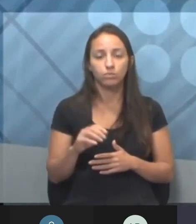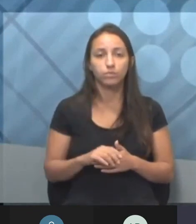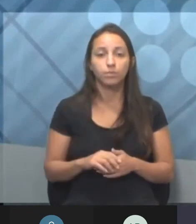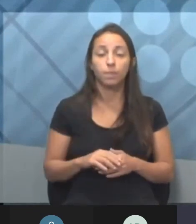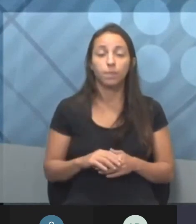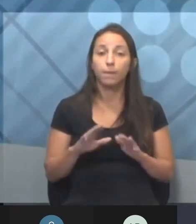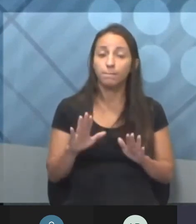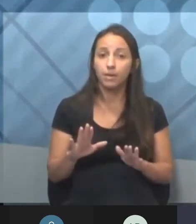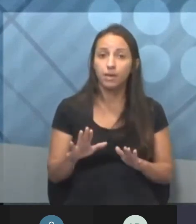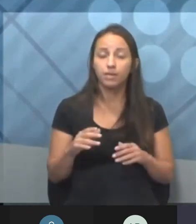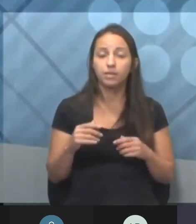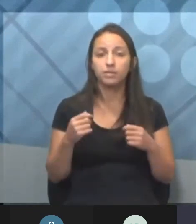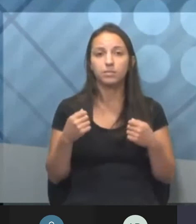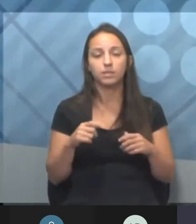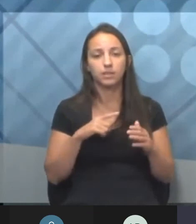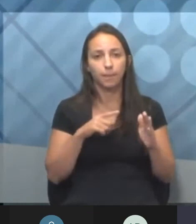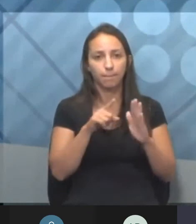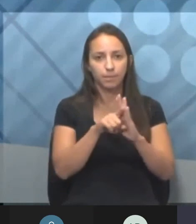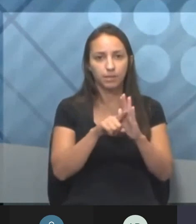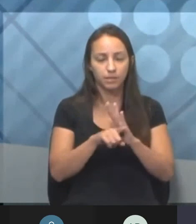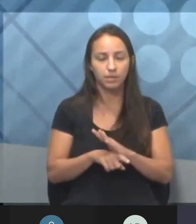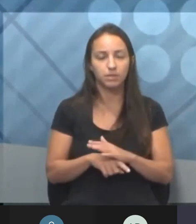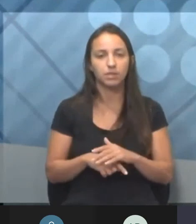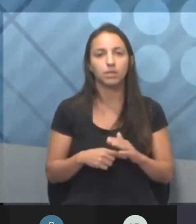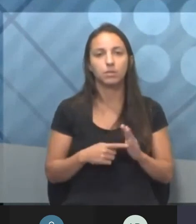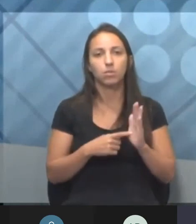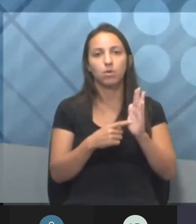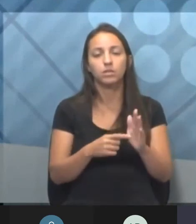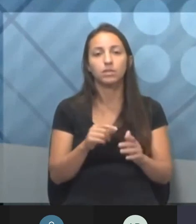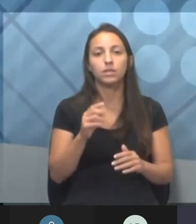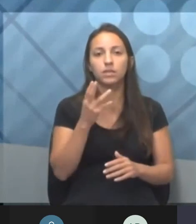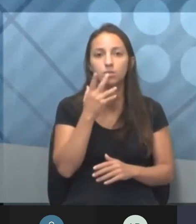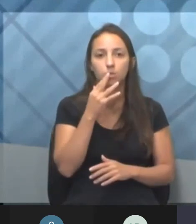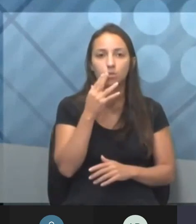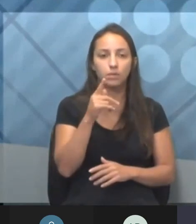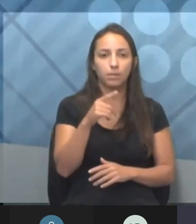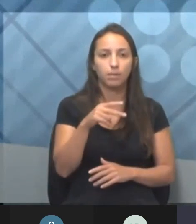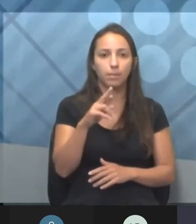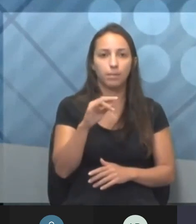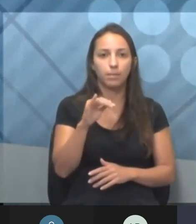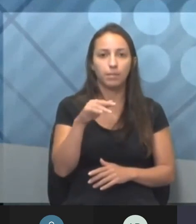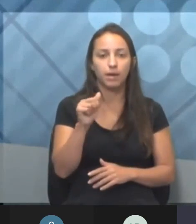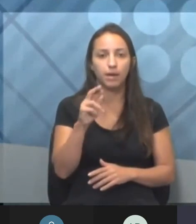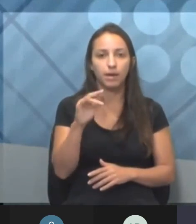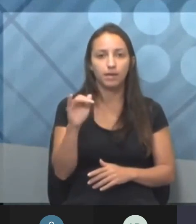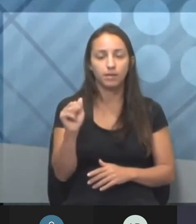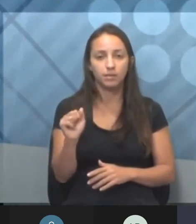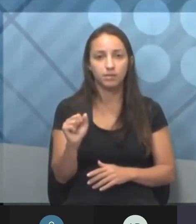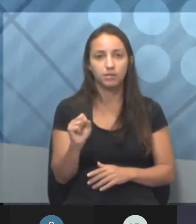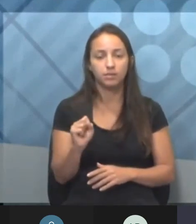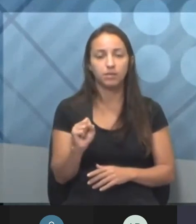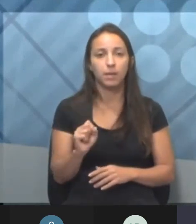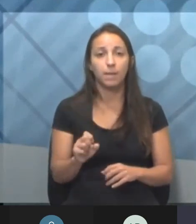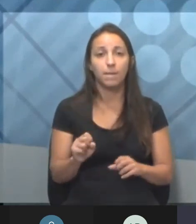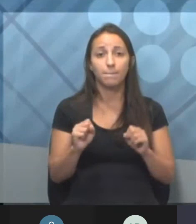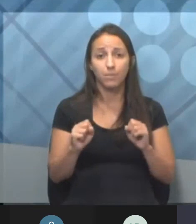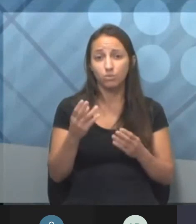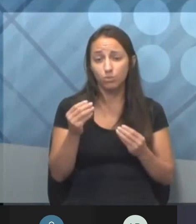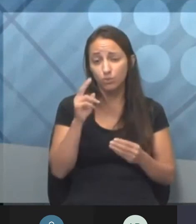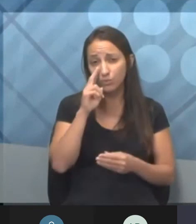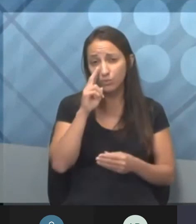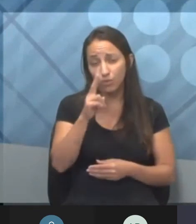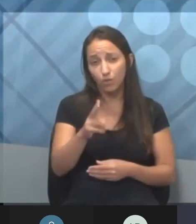lúdico, porque tem uma pesquisa que indicou que essas cores primárias, brutas, elas podem ser muito